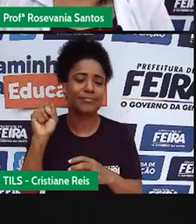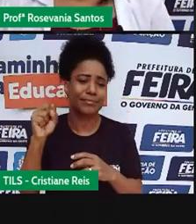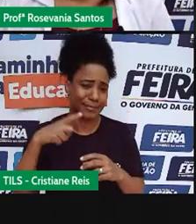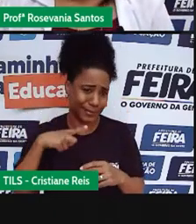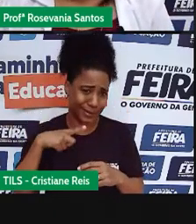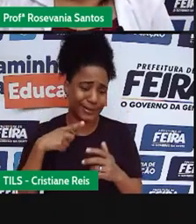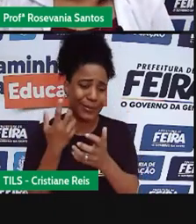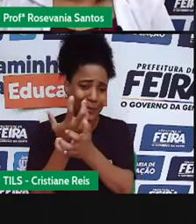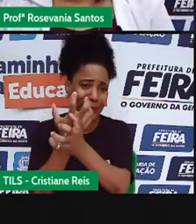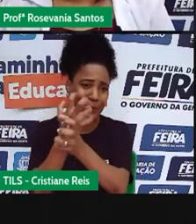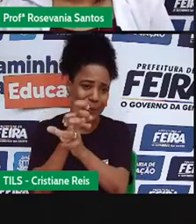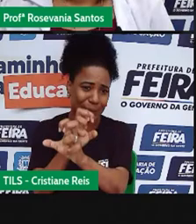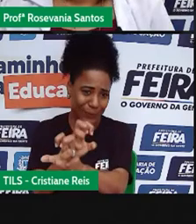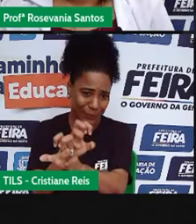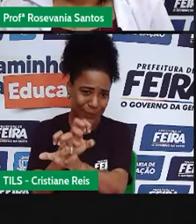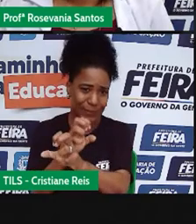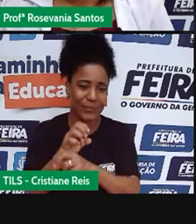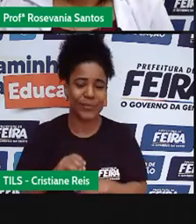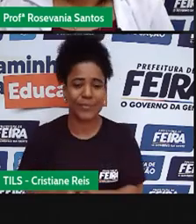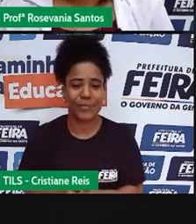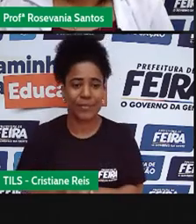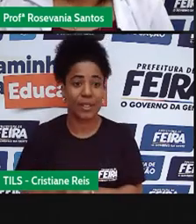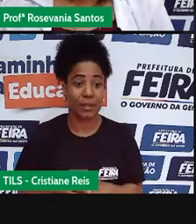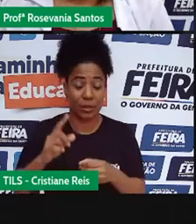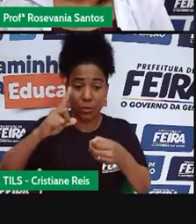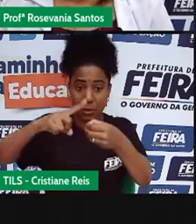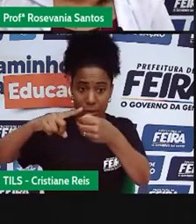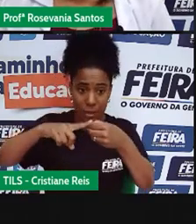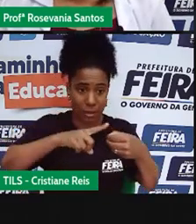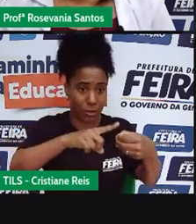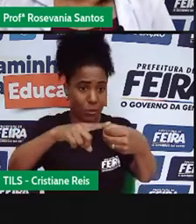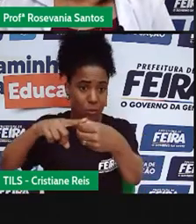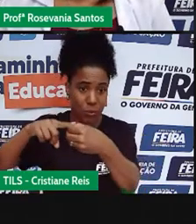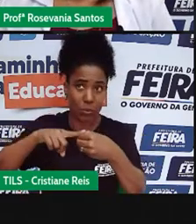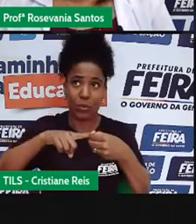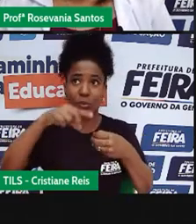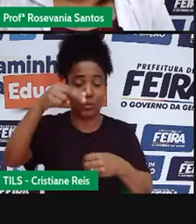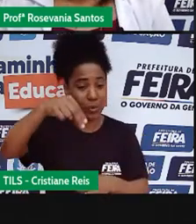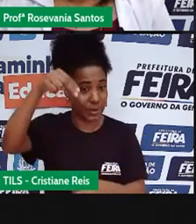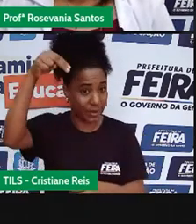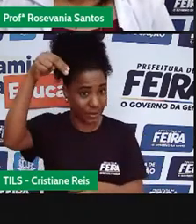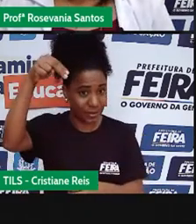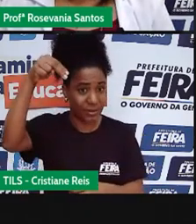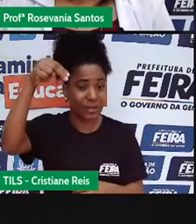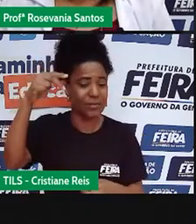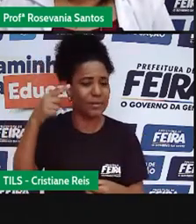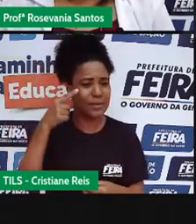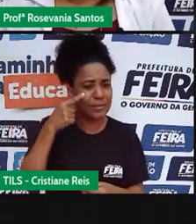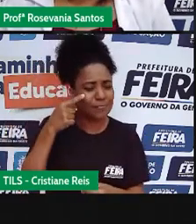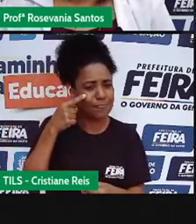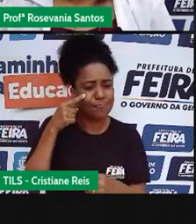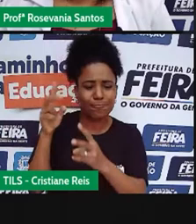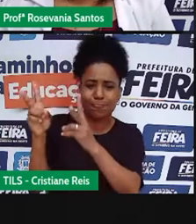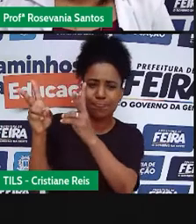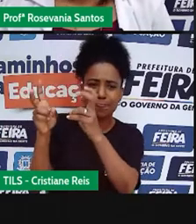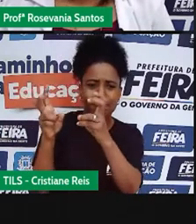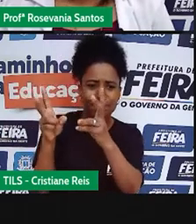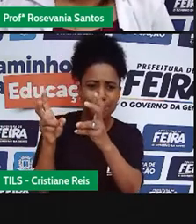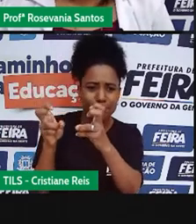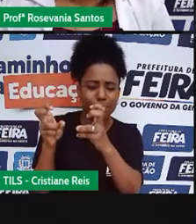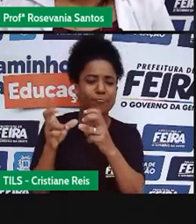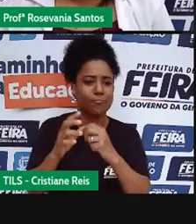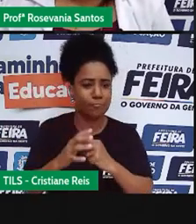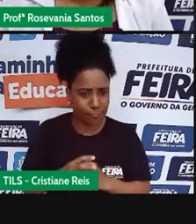né? Então, ocorre no interior do Nordeste, né, e você vai perceber que ele vai constituir aquela